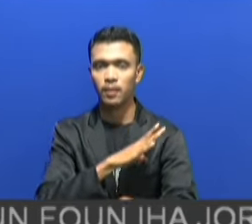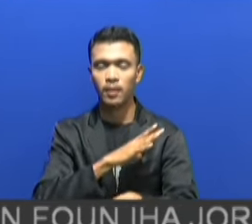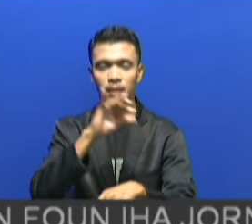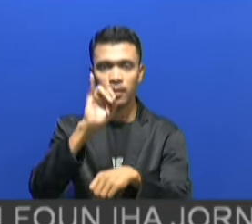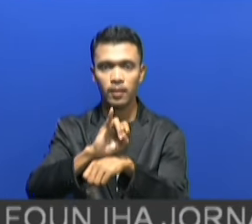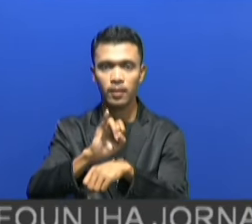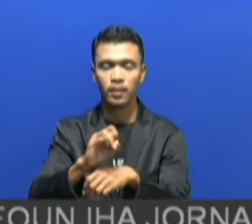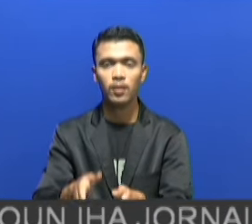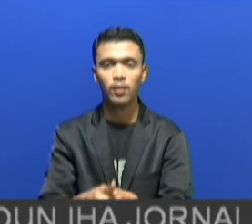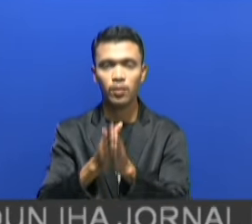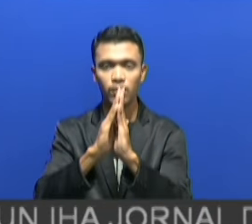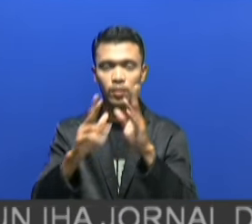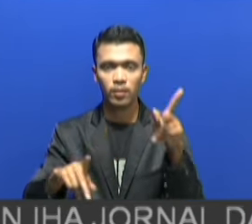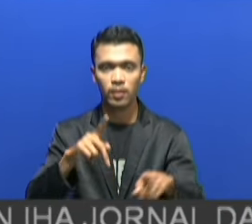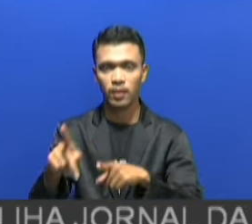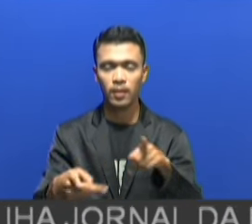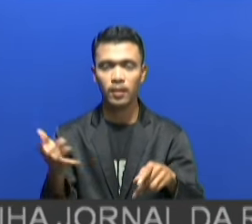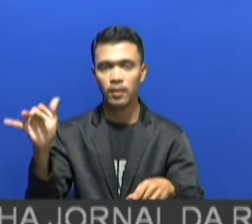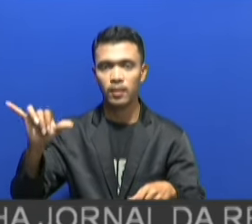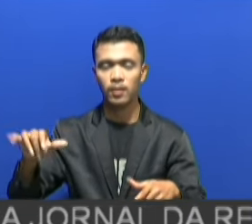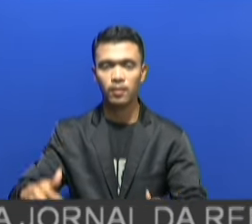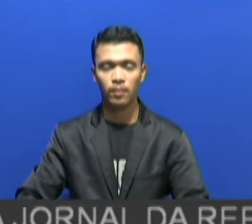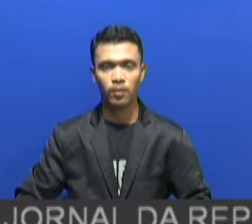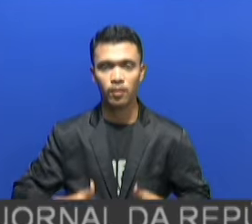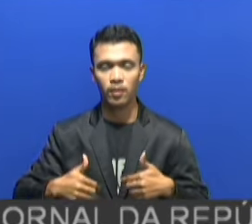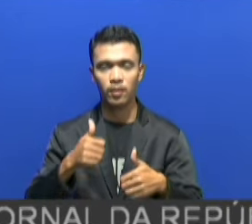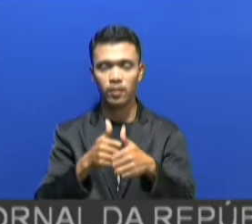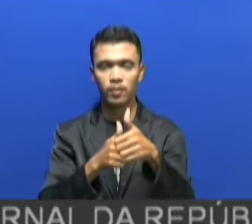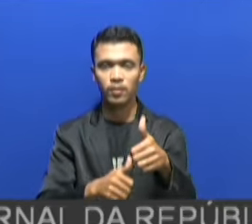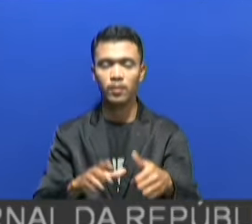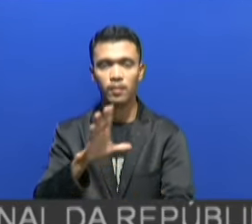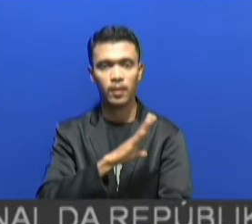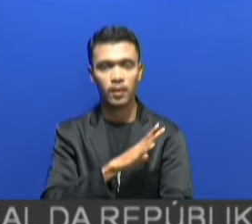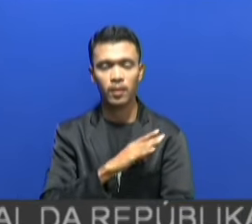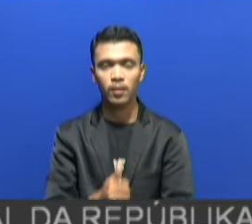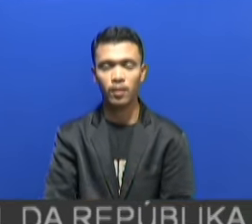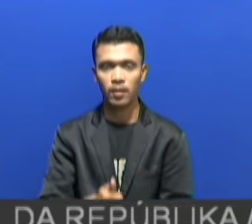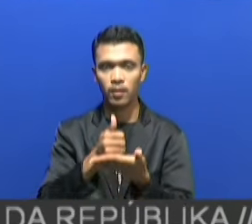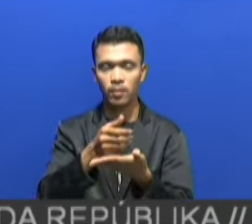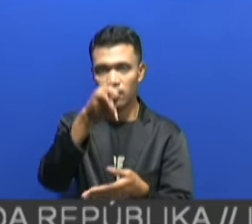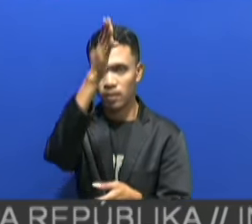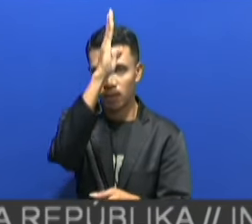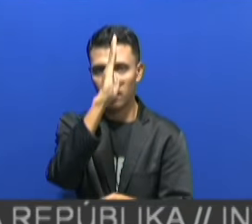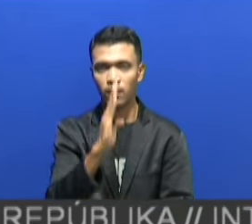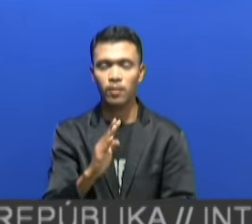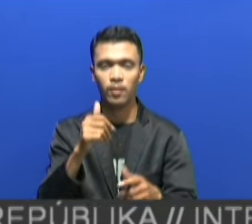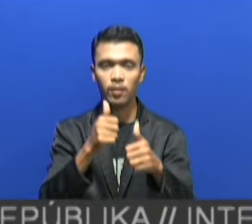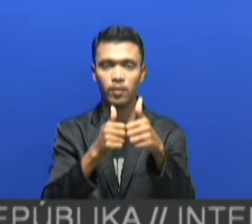Teresinha desafia sara de sira moris tuir mahem, hodi haki, no servi maroma hodi tuir Jesus